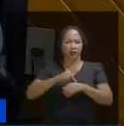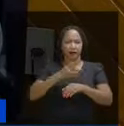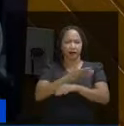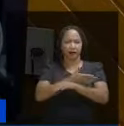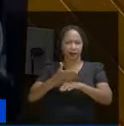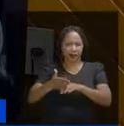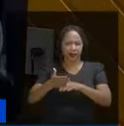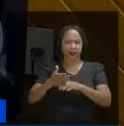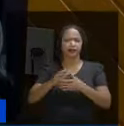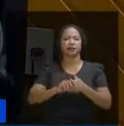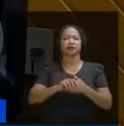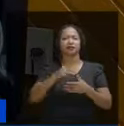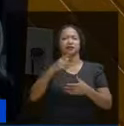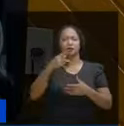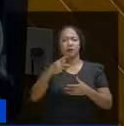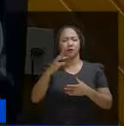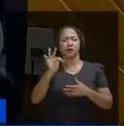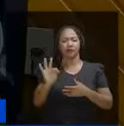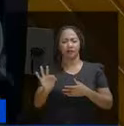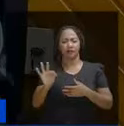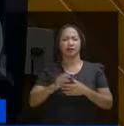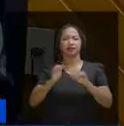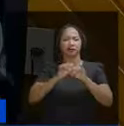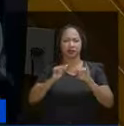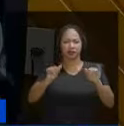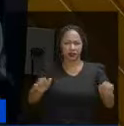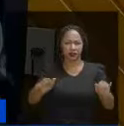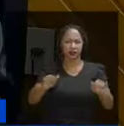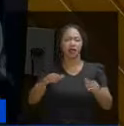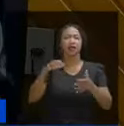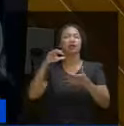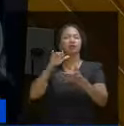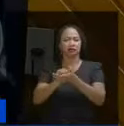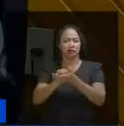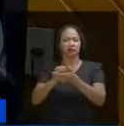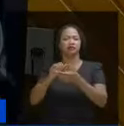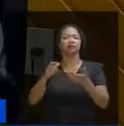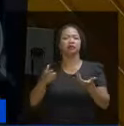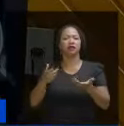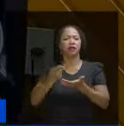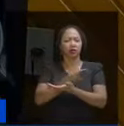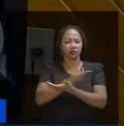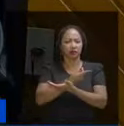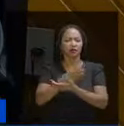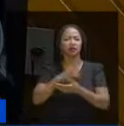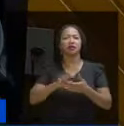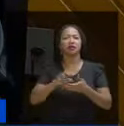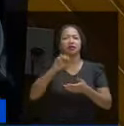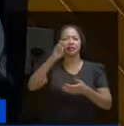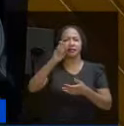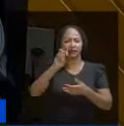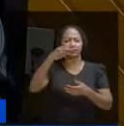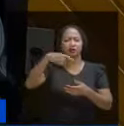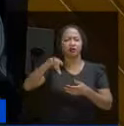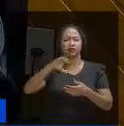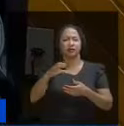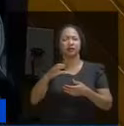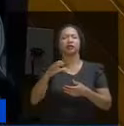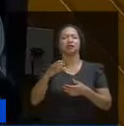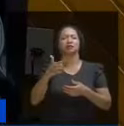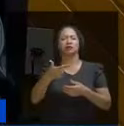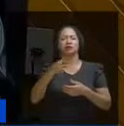dos Trabalhadores, que declararam que a filiação partidária da recorrente ocorreu em 5 de março de